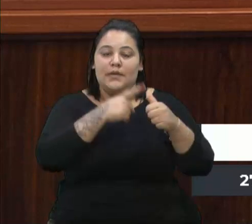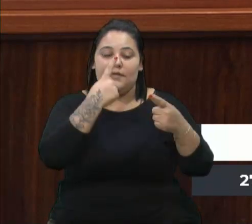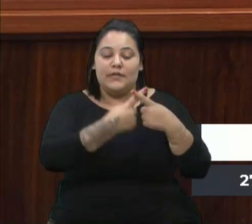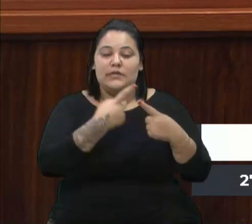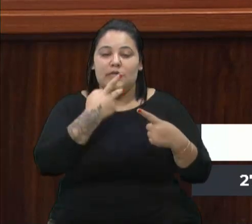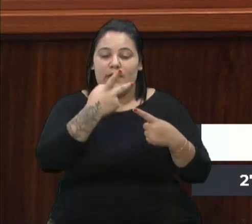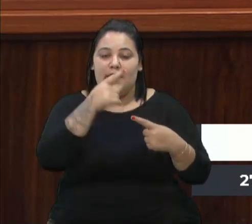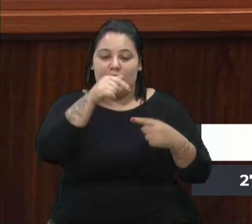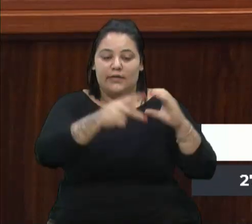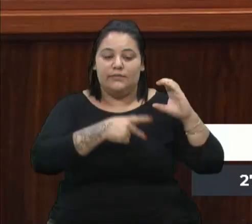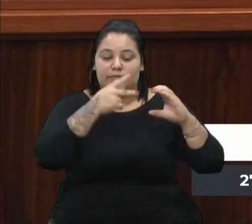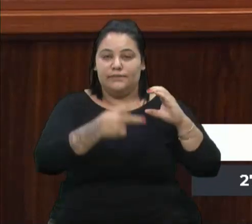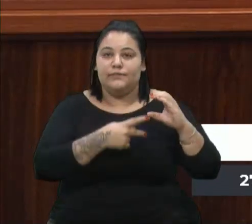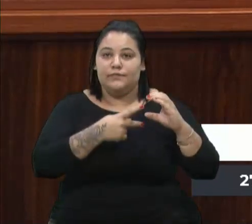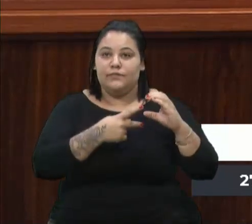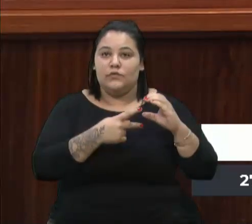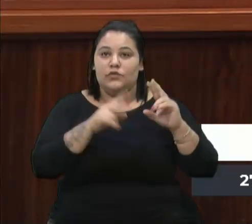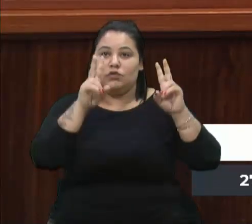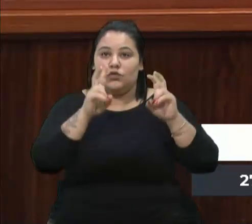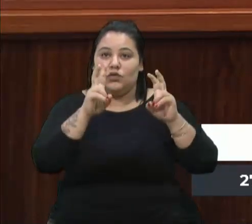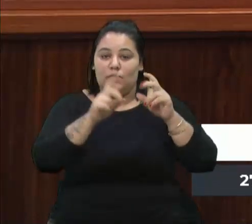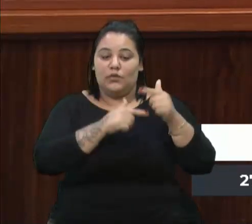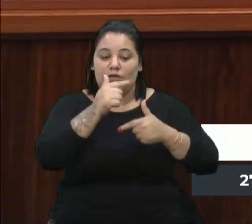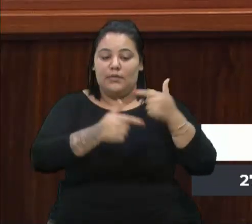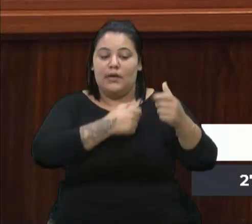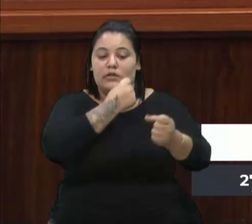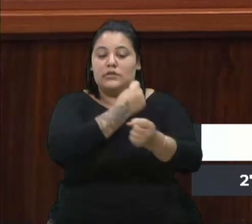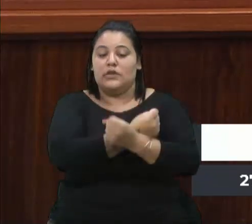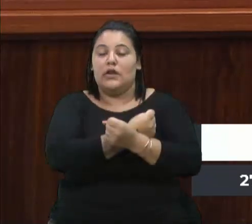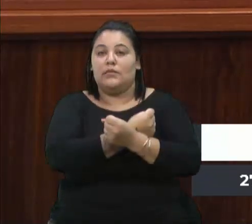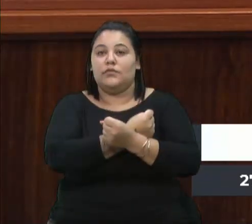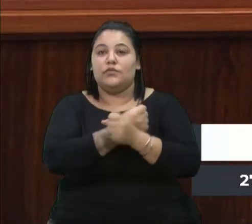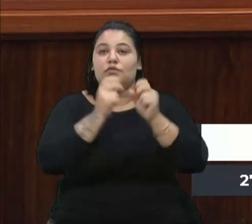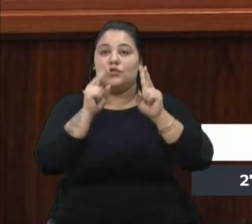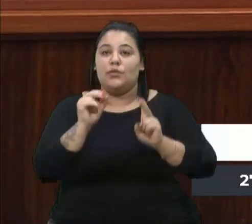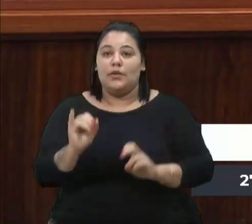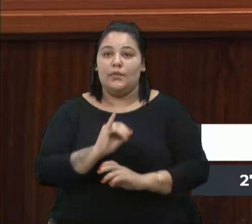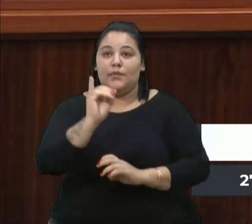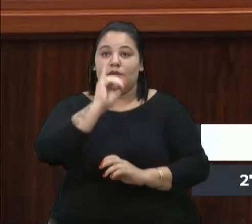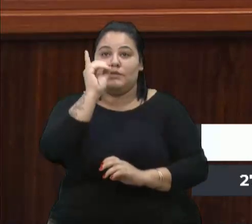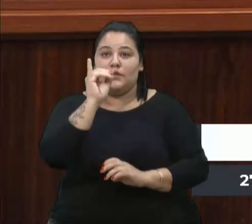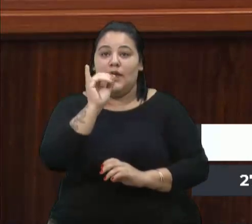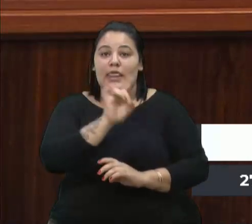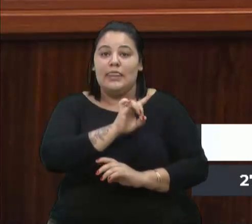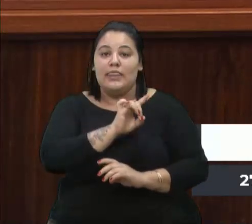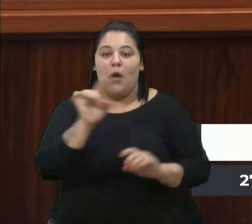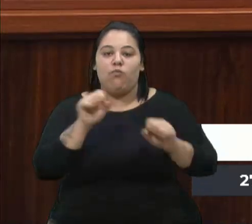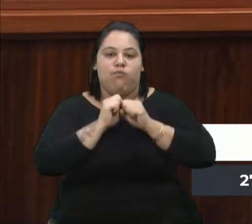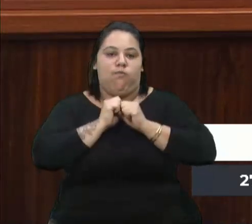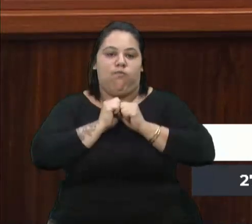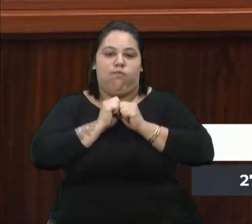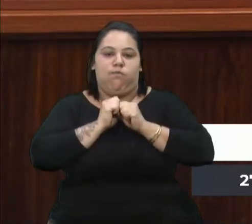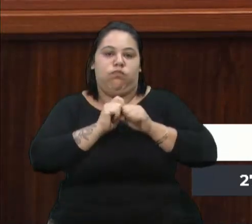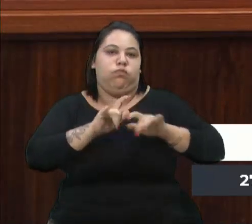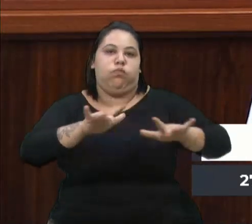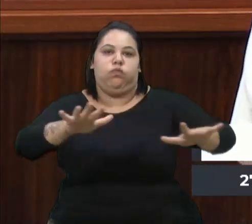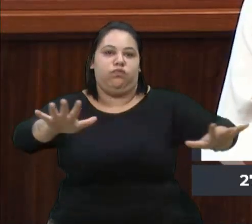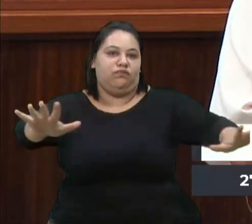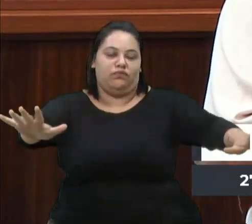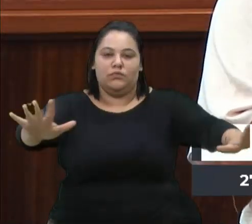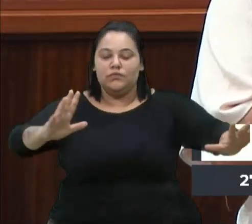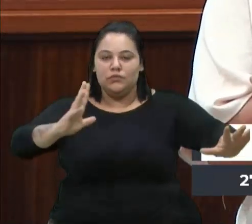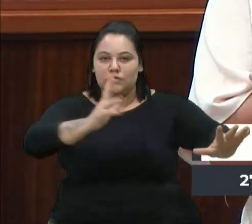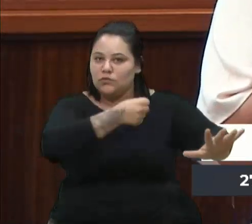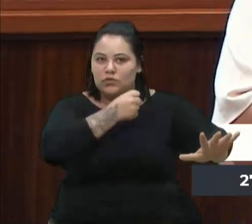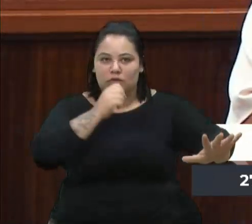sobre a questão do trabalho escravo, que foi sobre a importância de nós não generalizarmos essa situação.